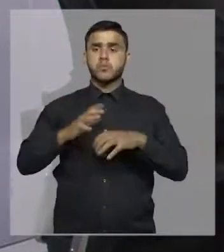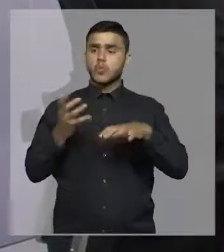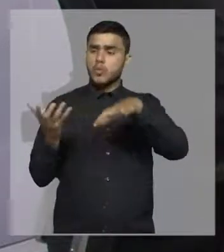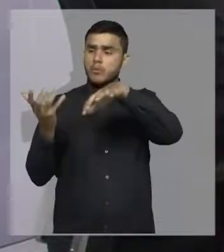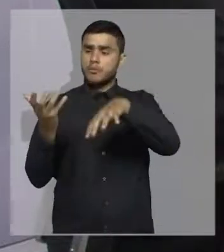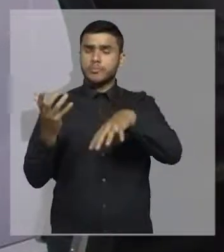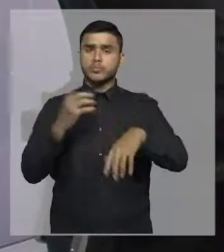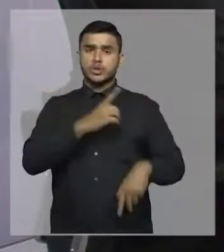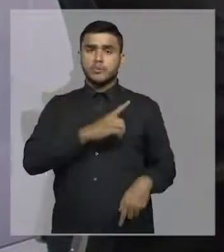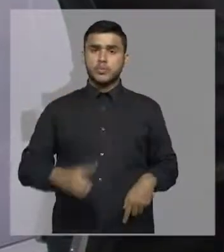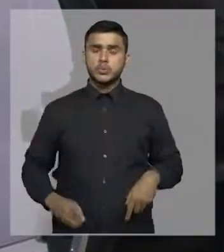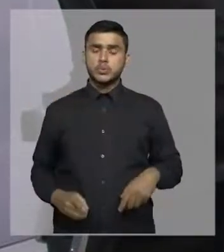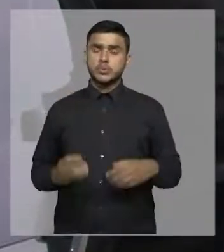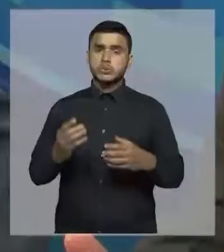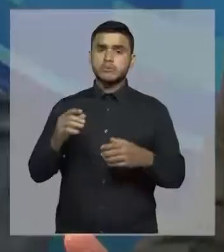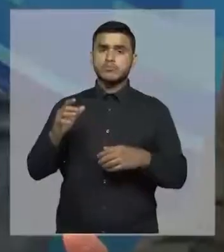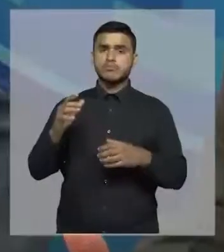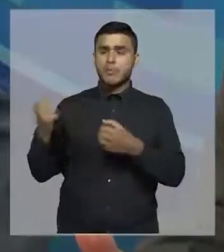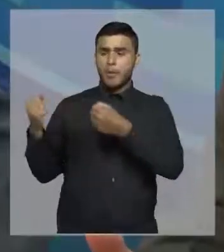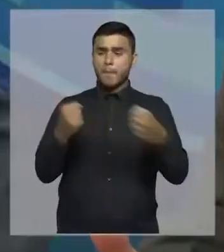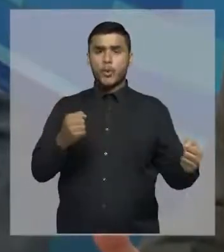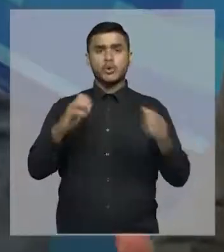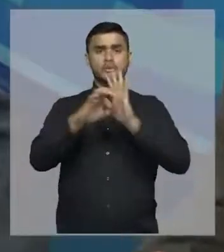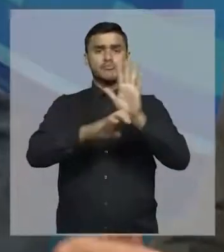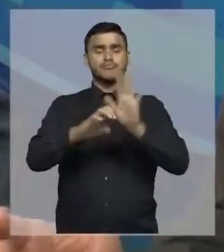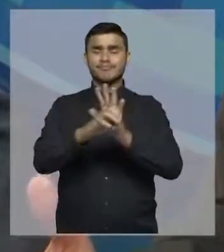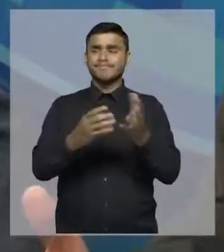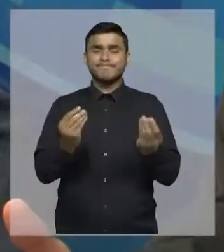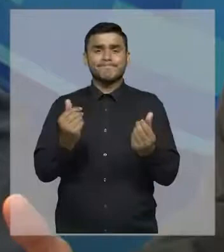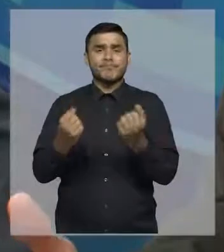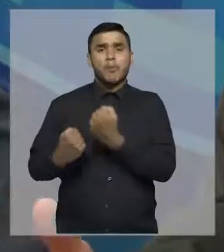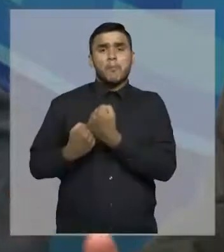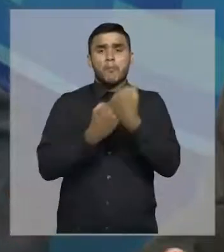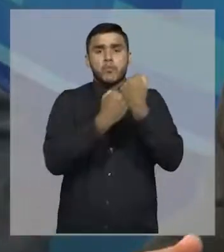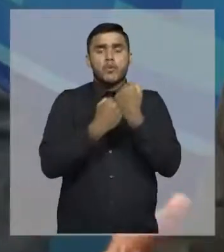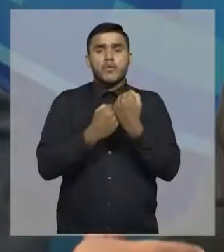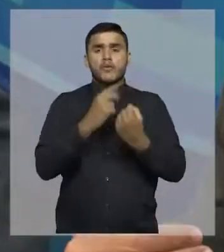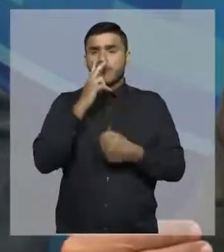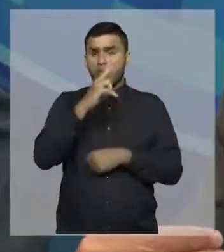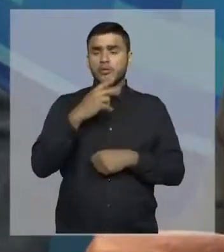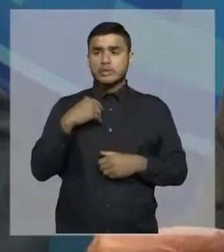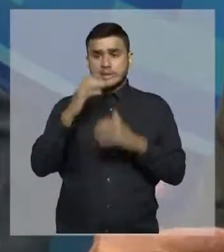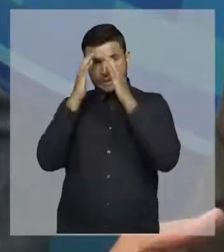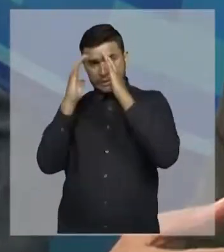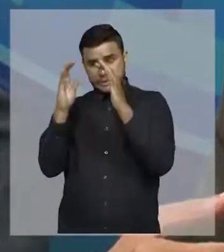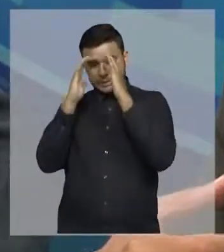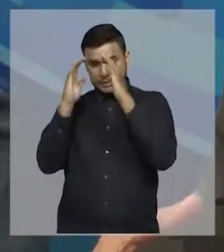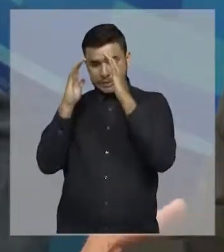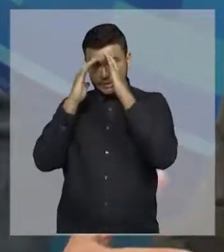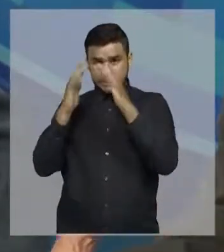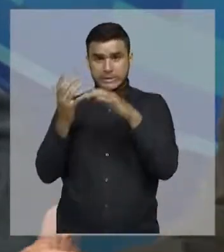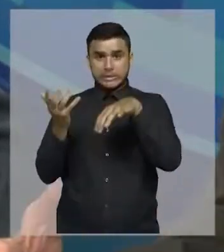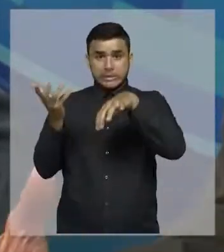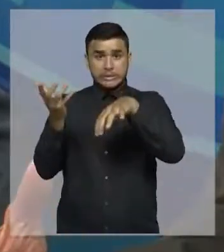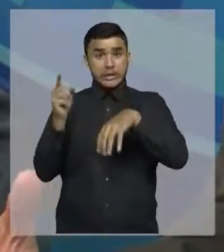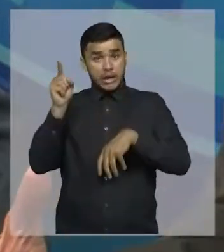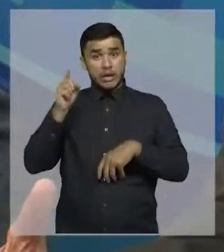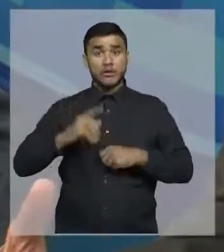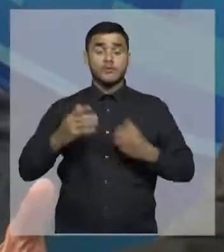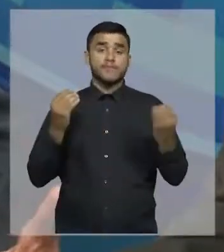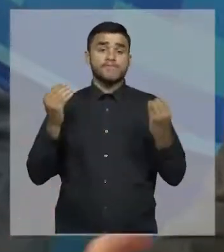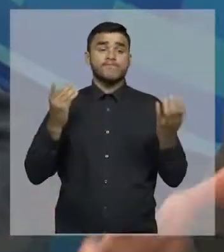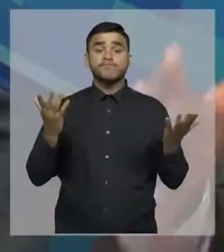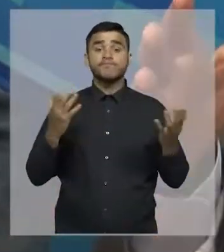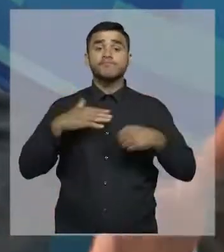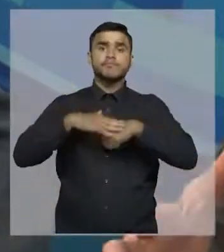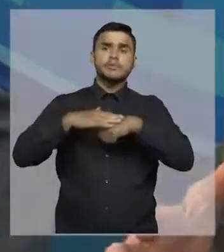O executivo está muito fraco e o presidente é refém do Congresso, e o Congresso tem uma pulverização de